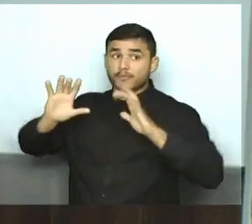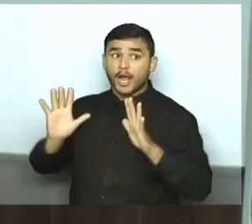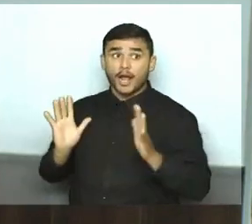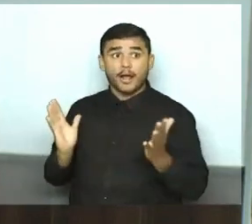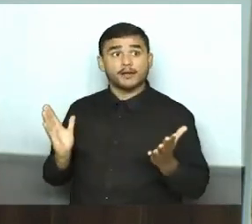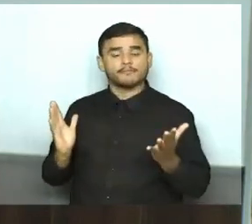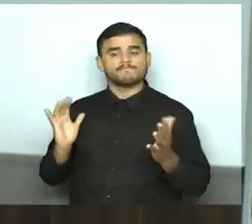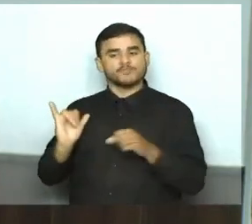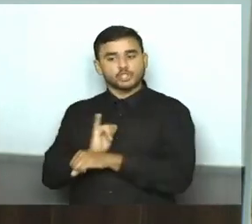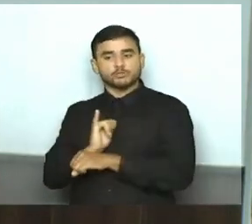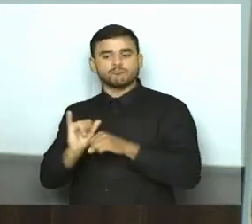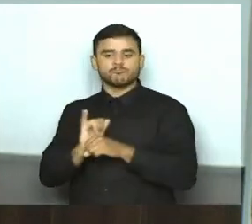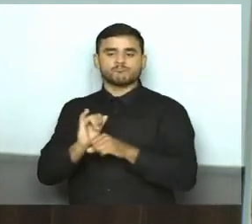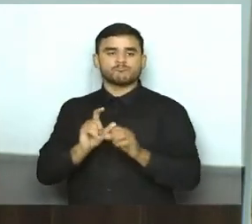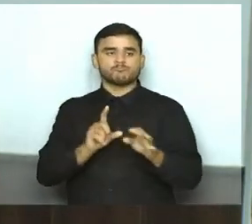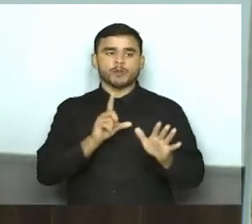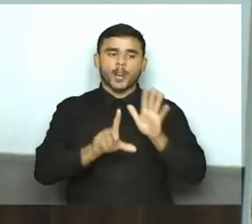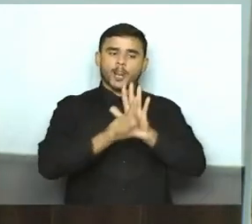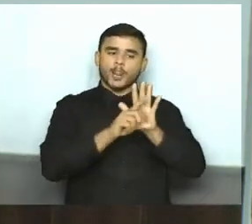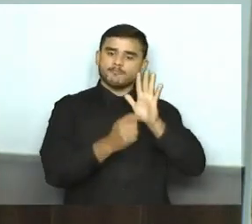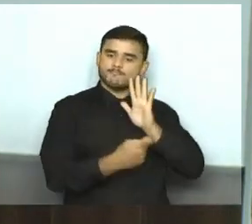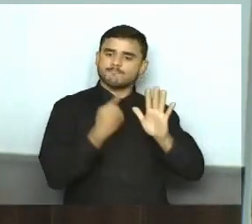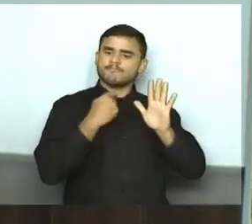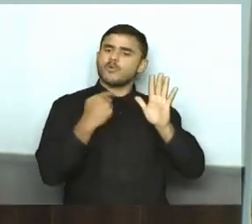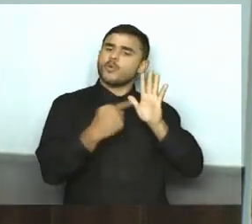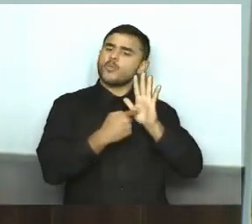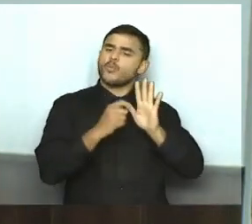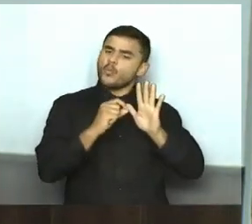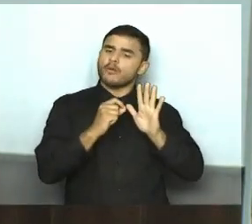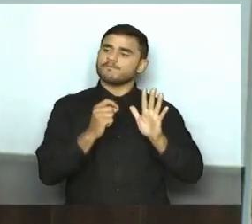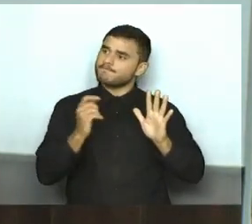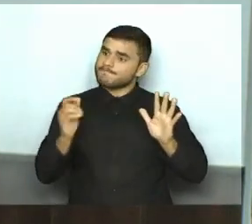ao público maior da nossa cidade, ao fortalezense, uma área tão importante da nossa cidade.